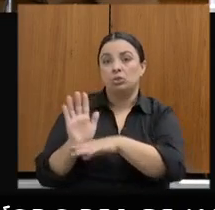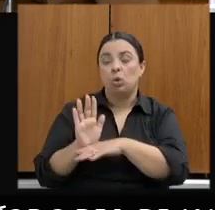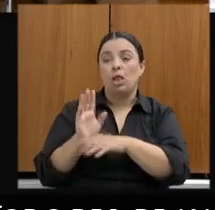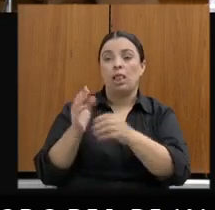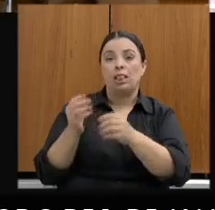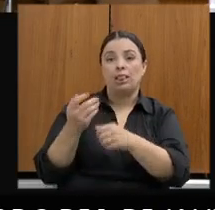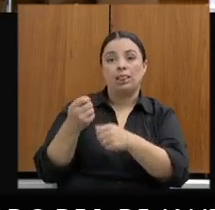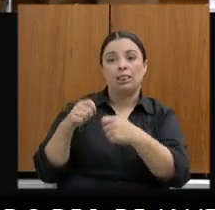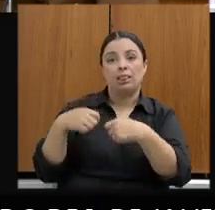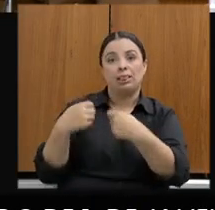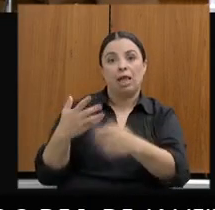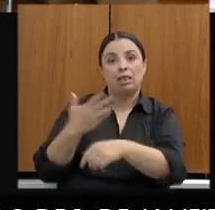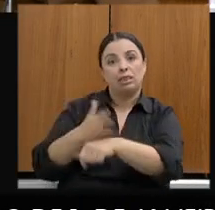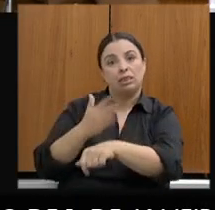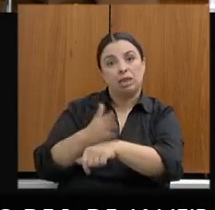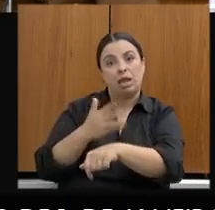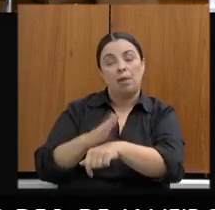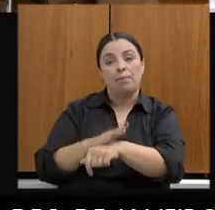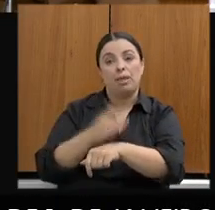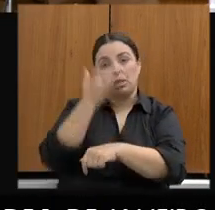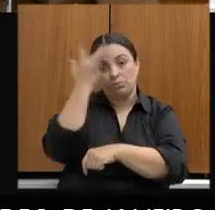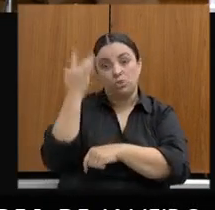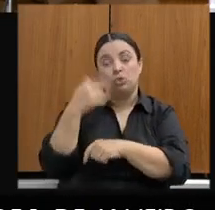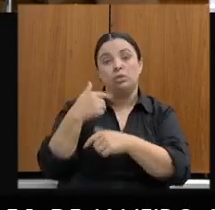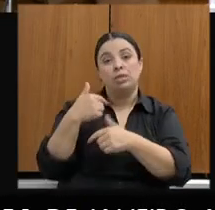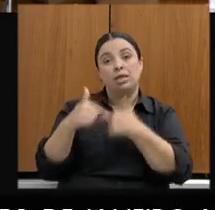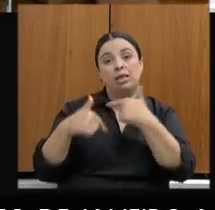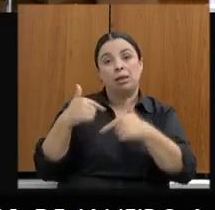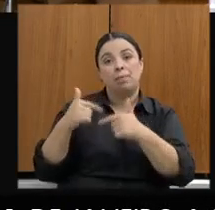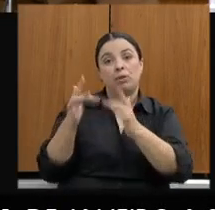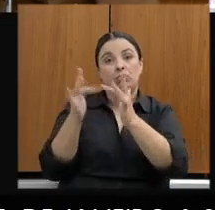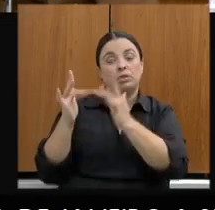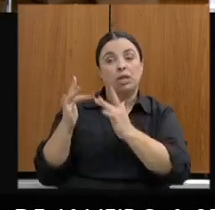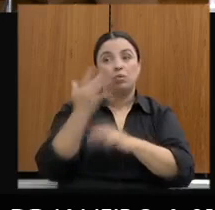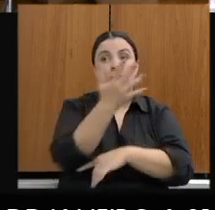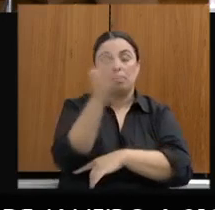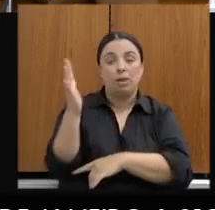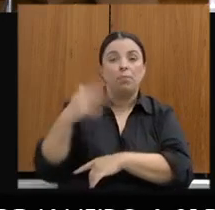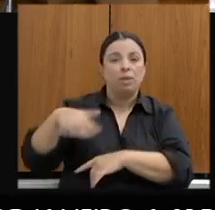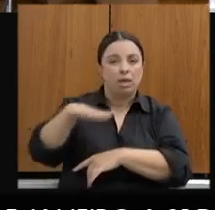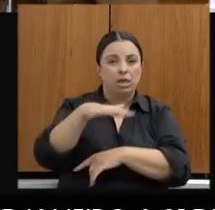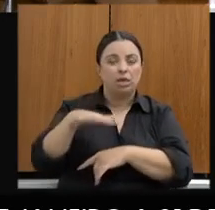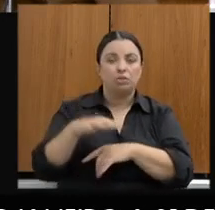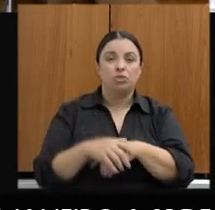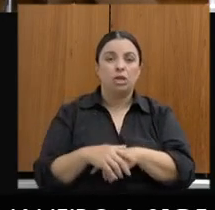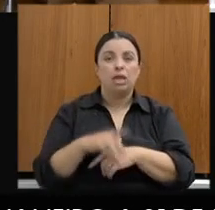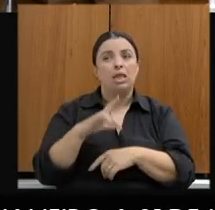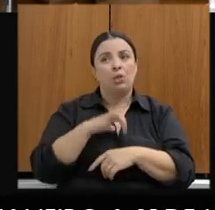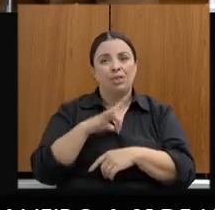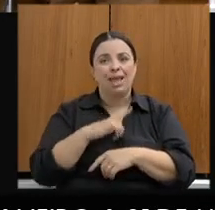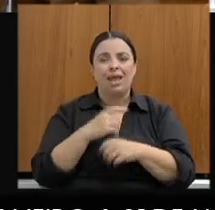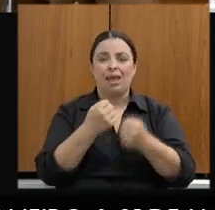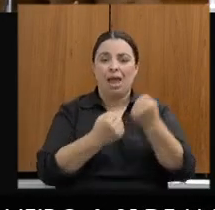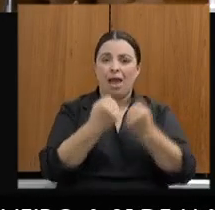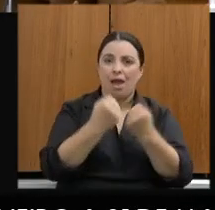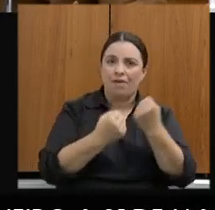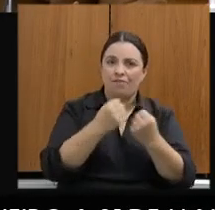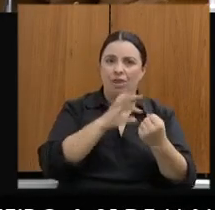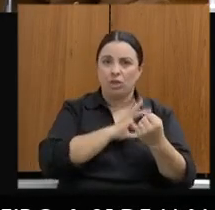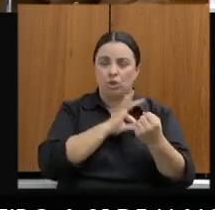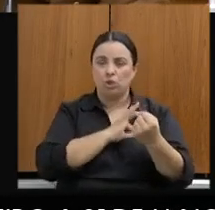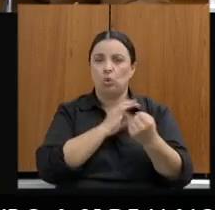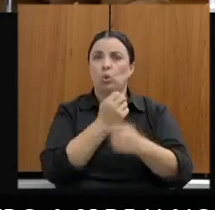e esse 7.2 milhões também então além de viaturas de veículos e o e é uma